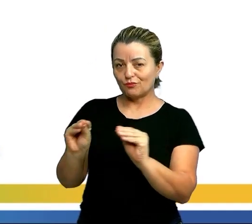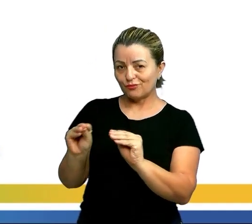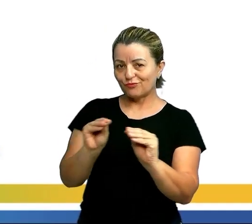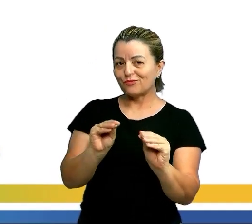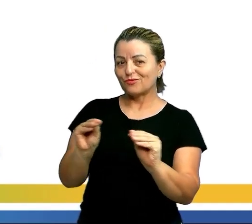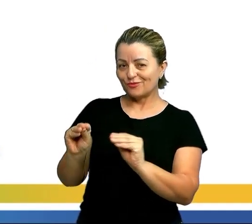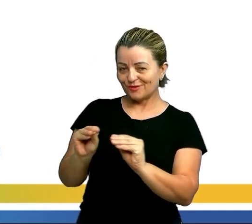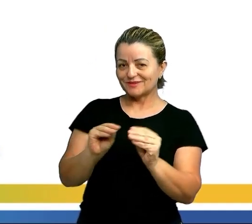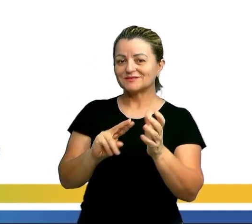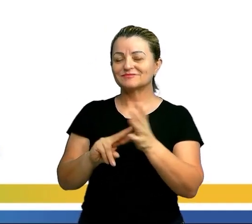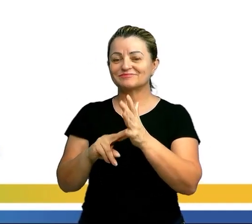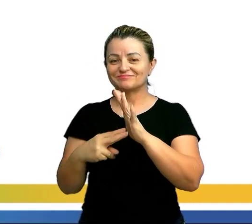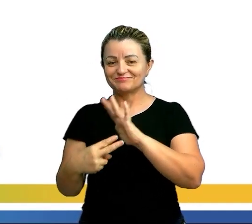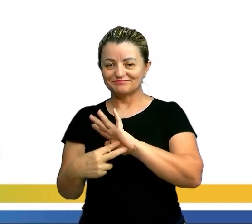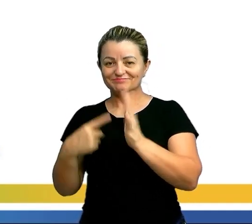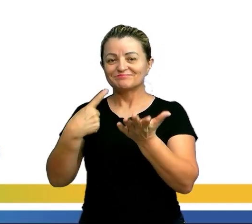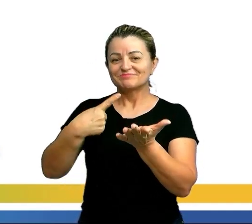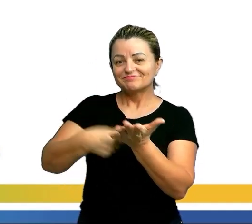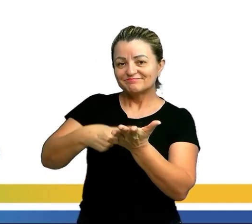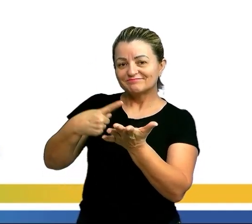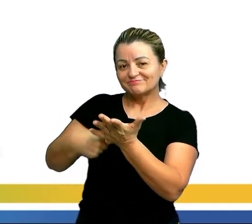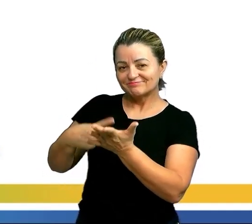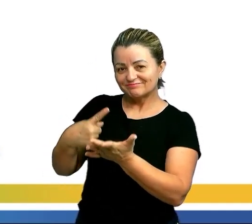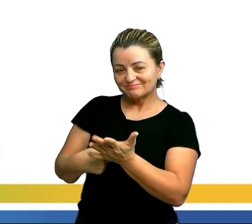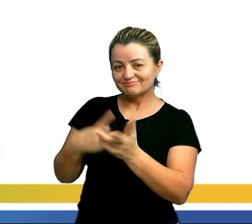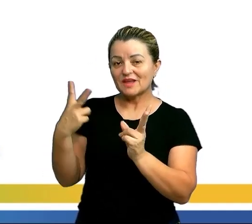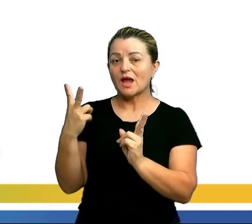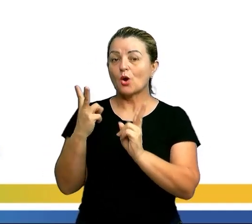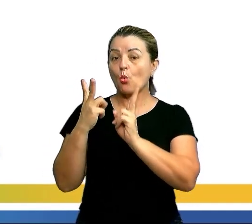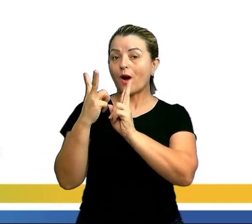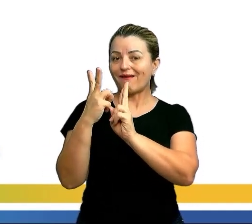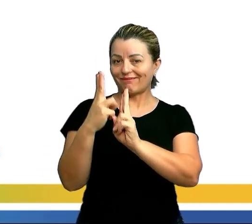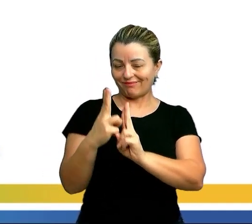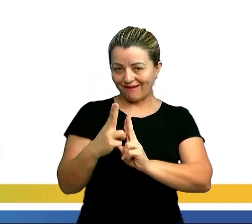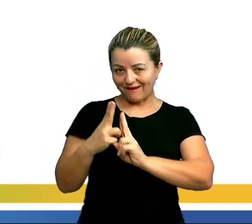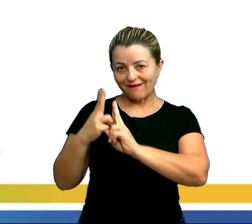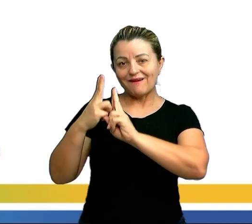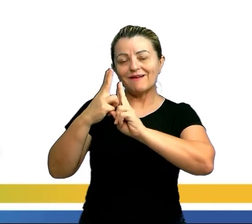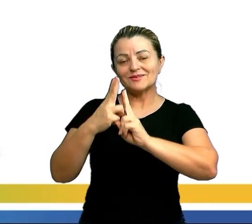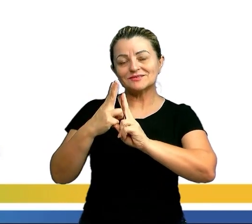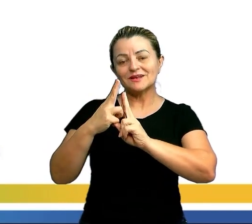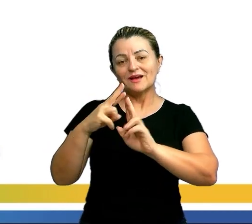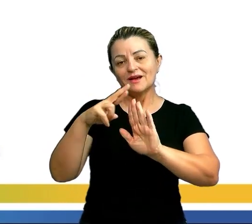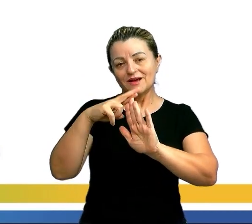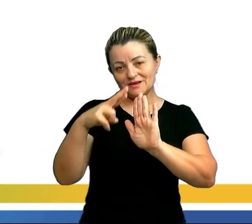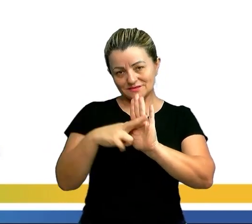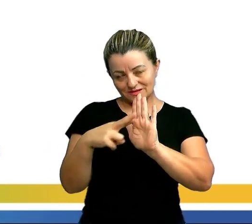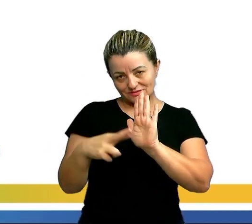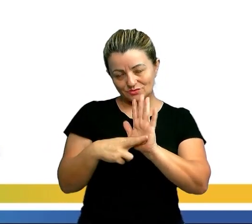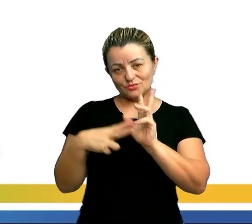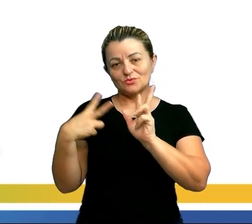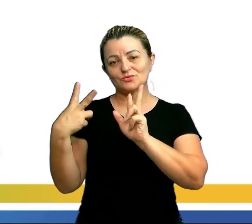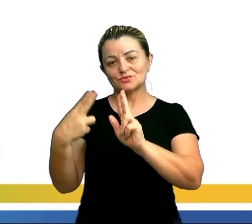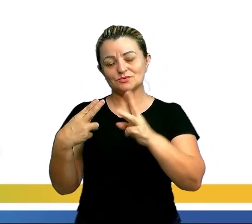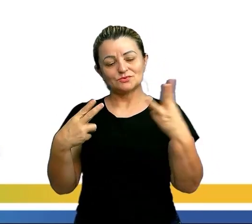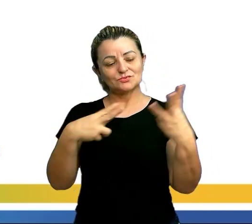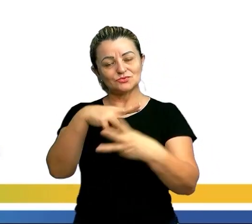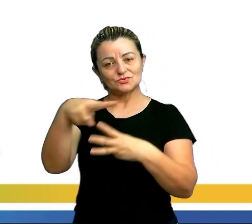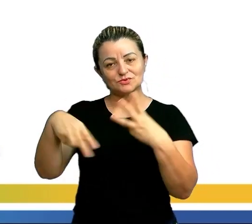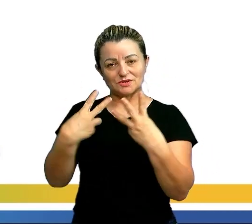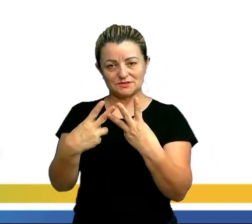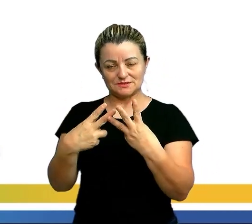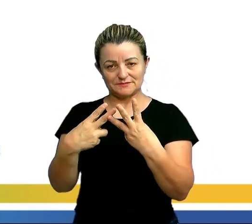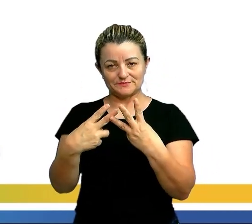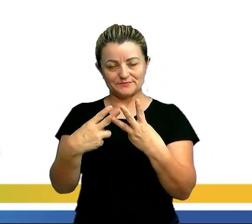propiciadas para que os acordos fossem mais igualitários, as regras fossem mais igualitárias entre os 3 países